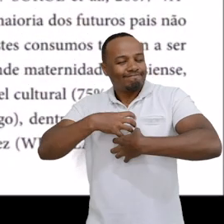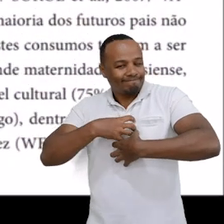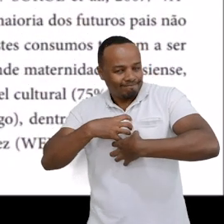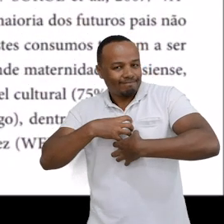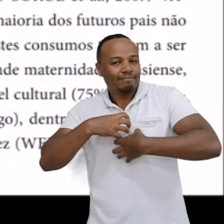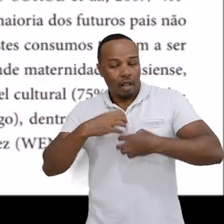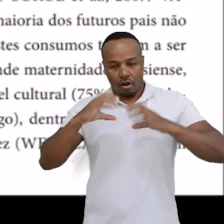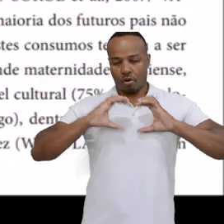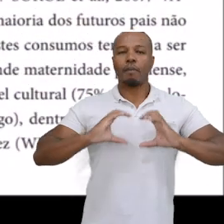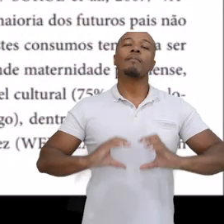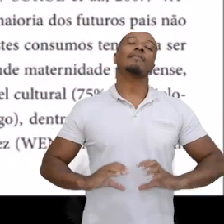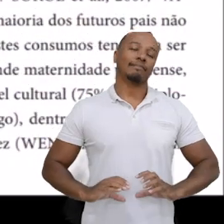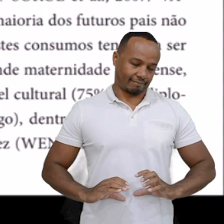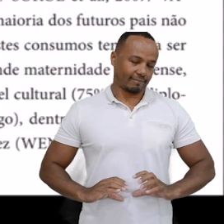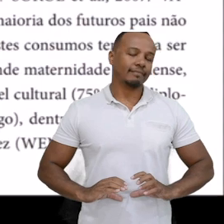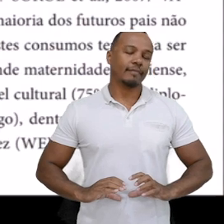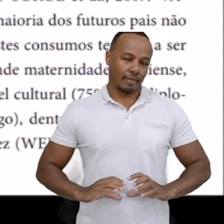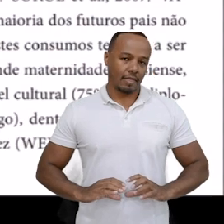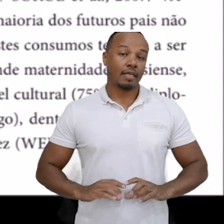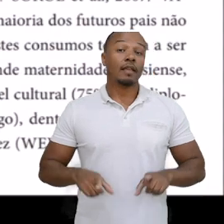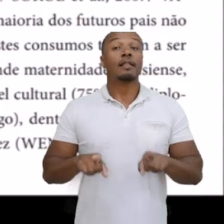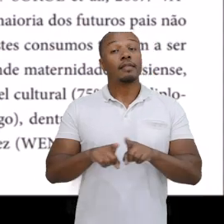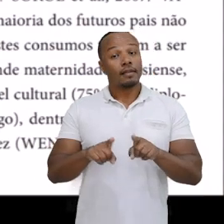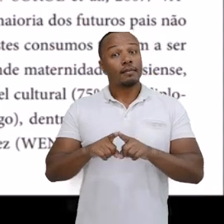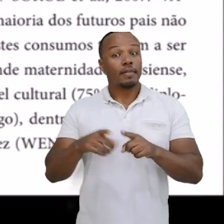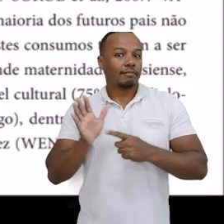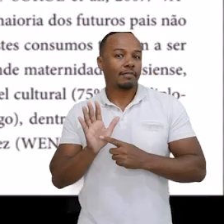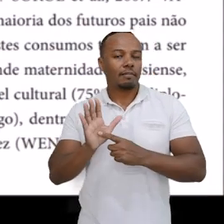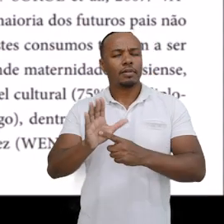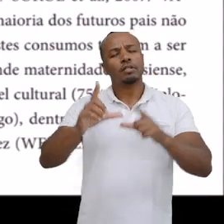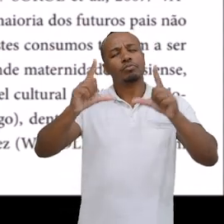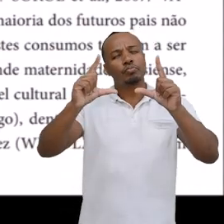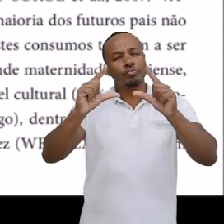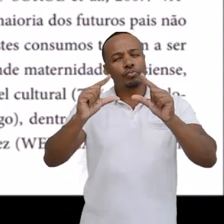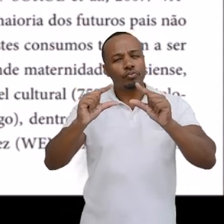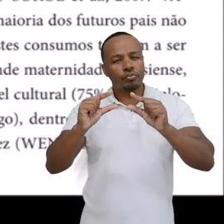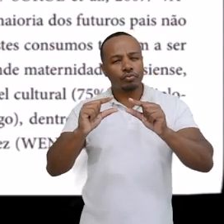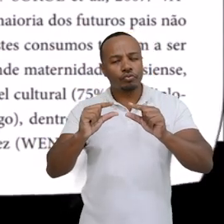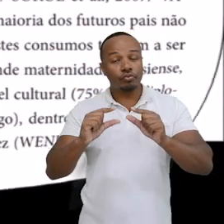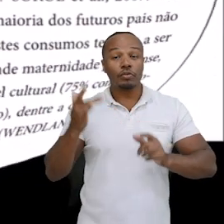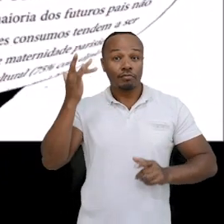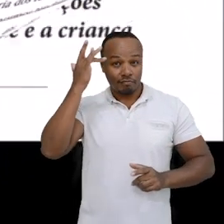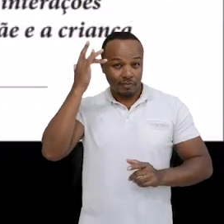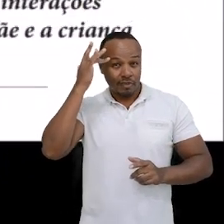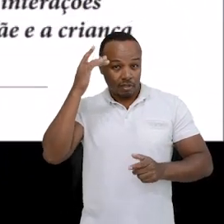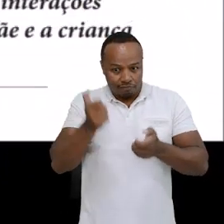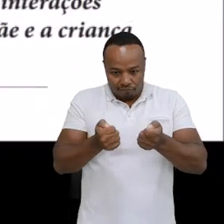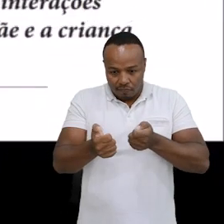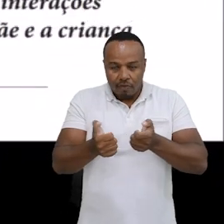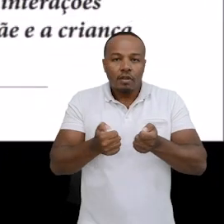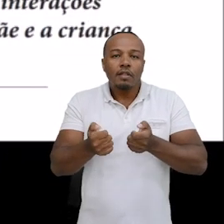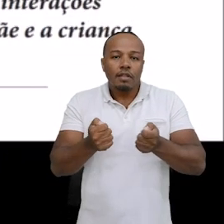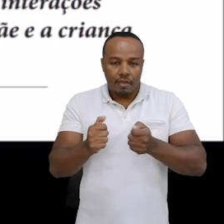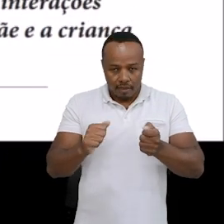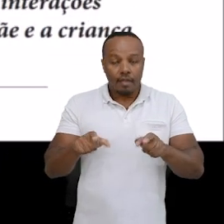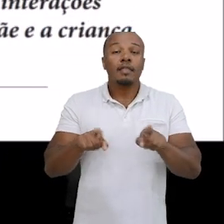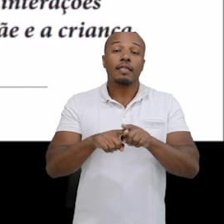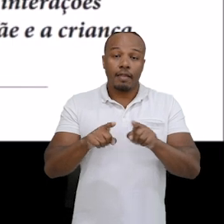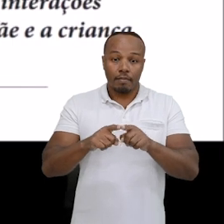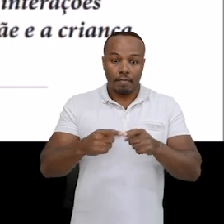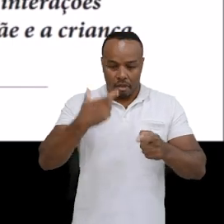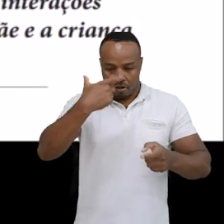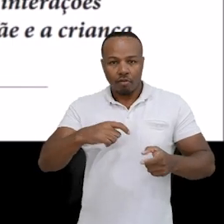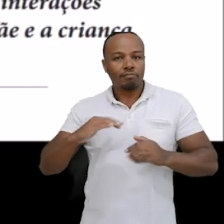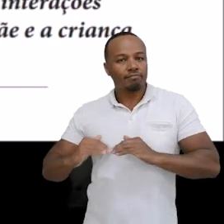de um estado comportamental para outro, apresentam diminuição de maturidade motora e também do crescimento